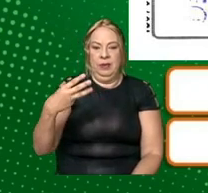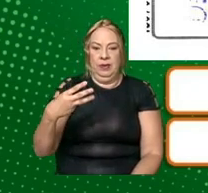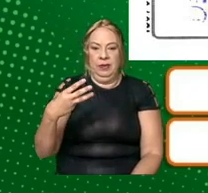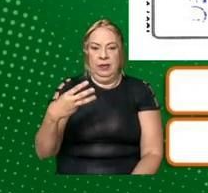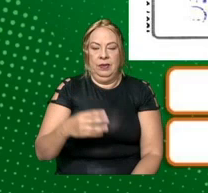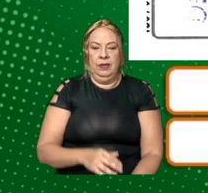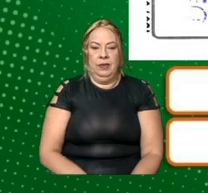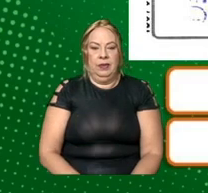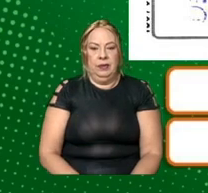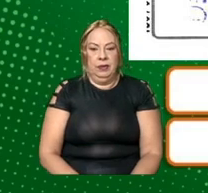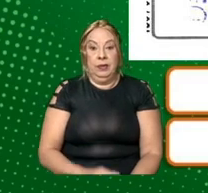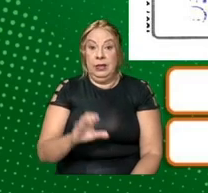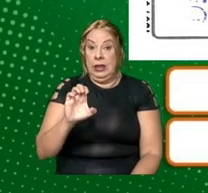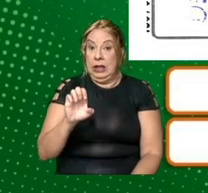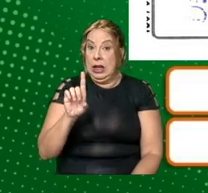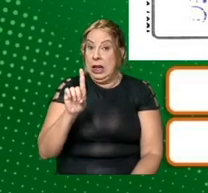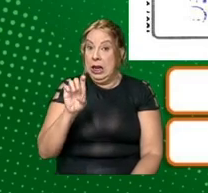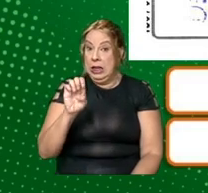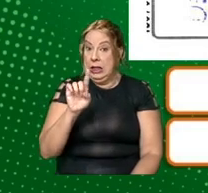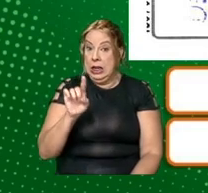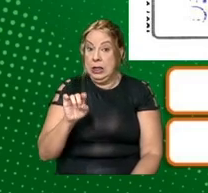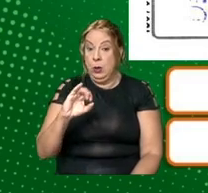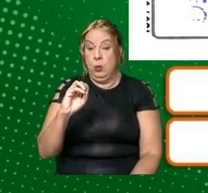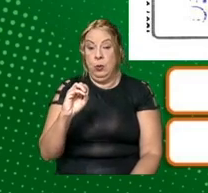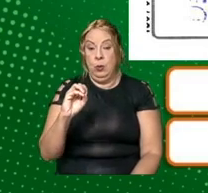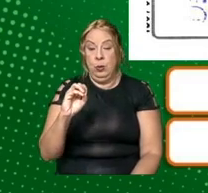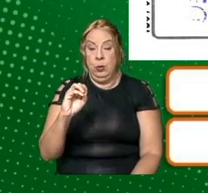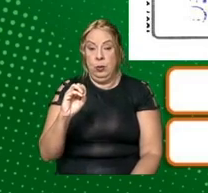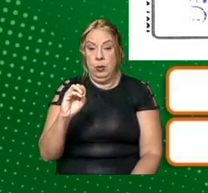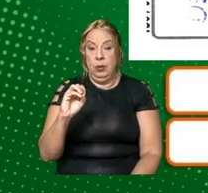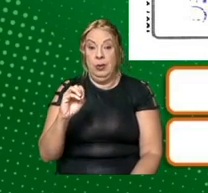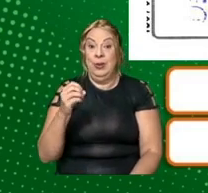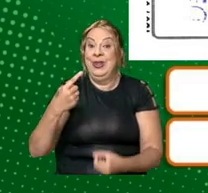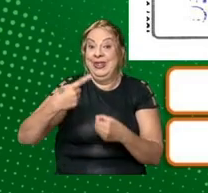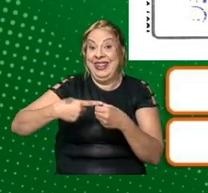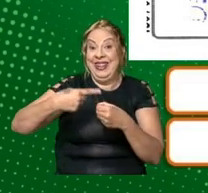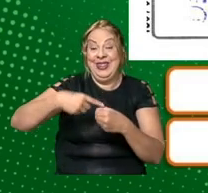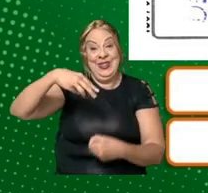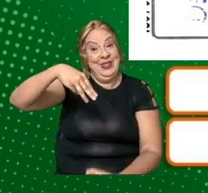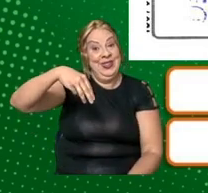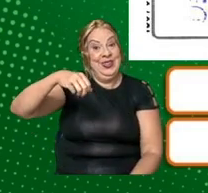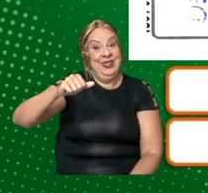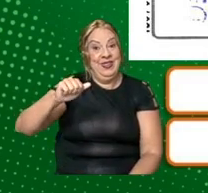043703. Pertence ao Edésio. Edésio, né? De Malhador.